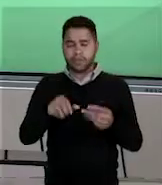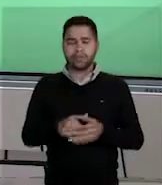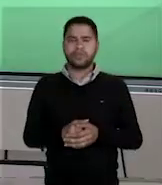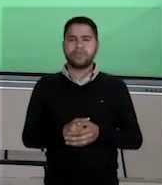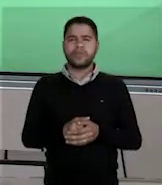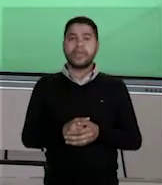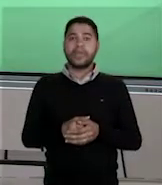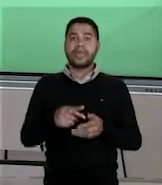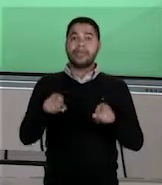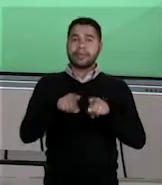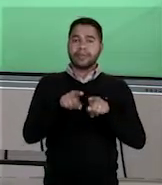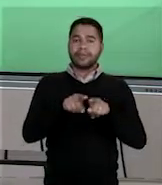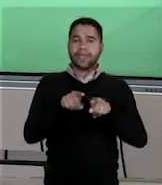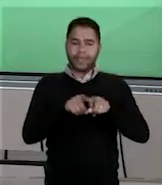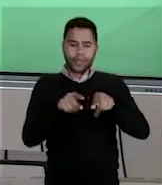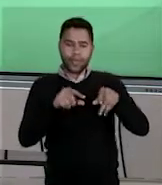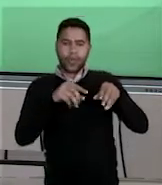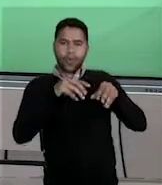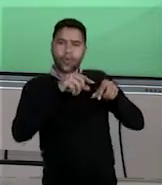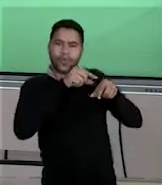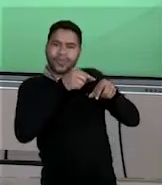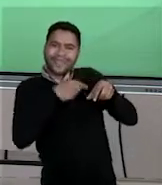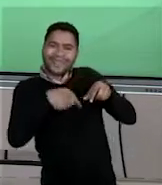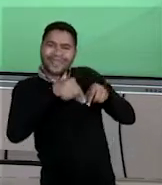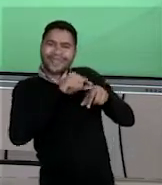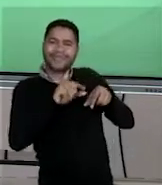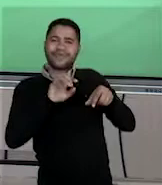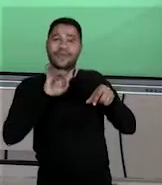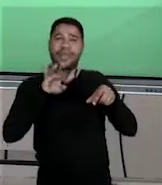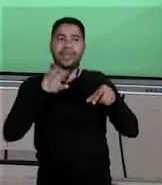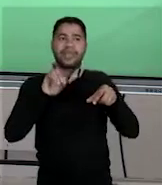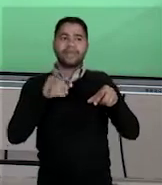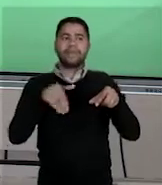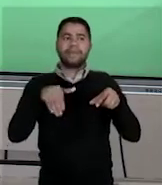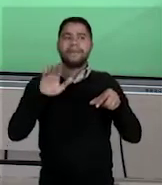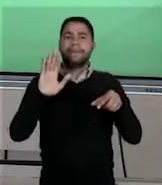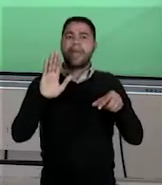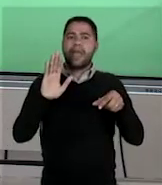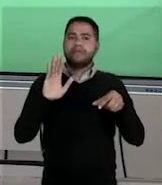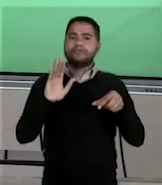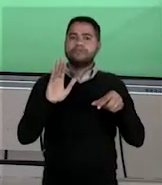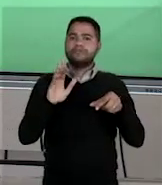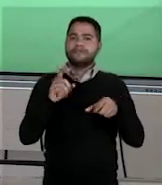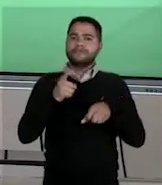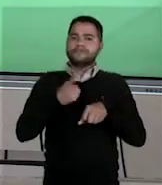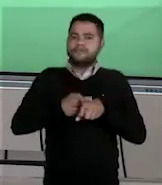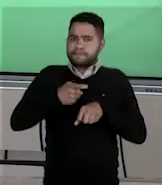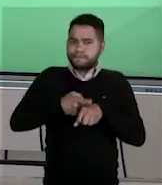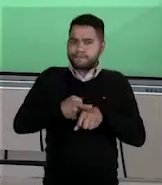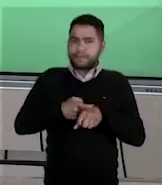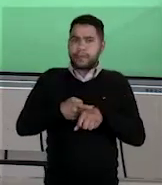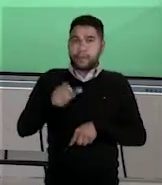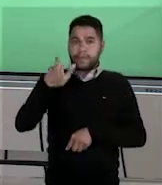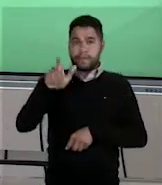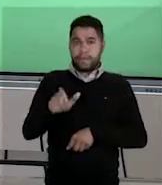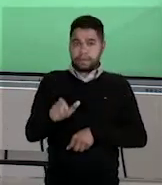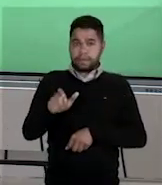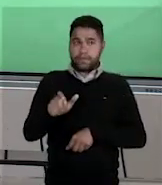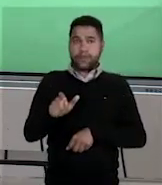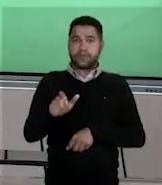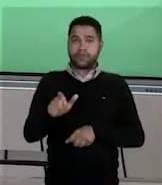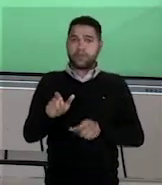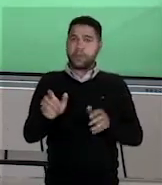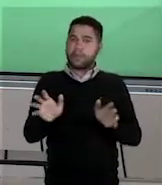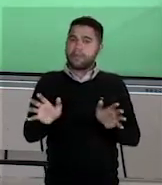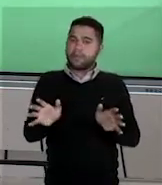Esse tecido erétil, ele vai deixar essa região um pouco mais rígida quando a pessoa